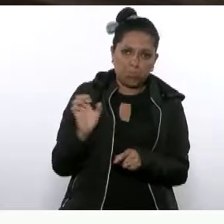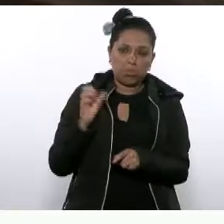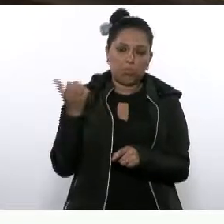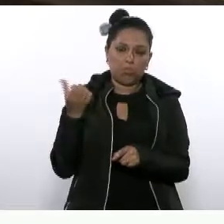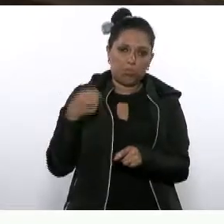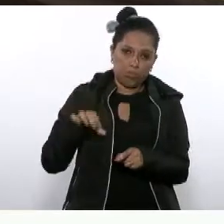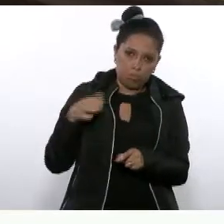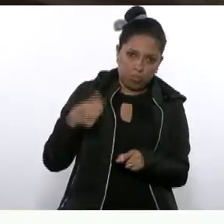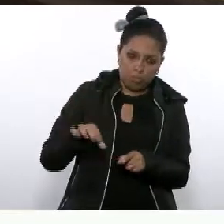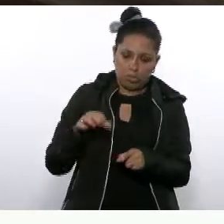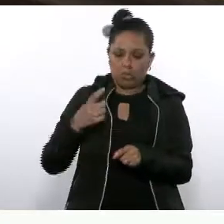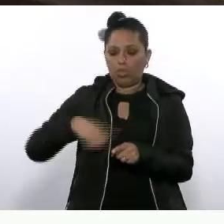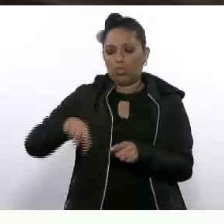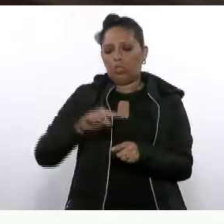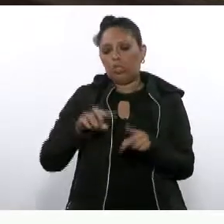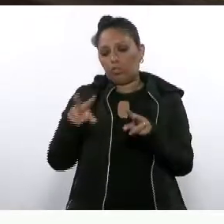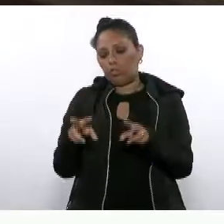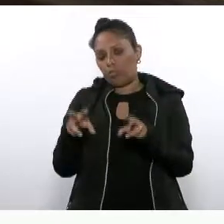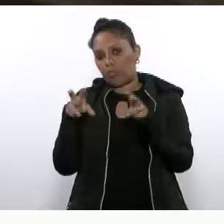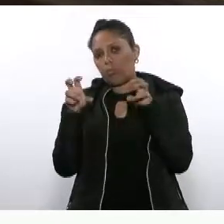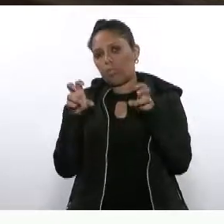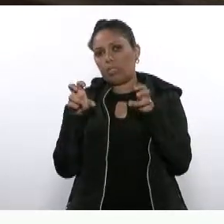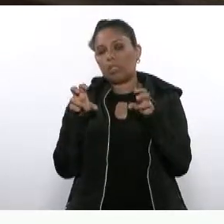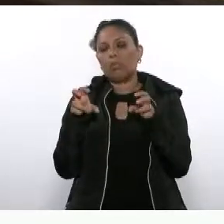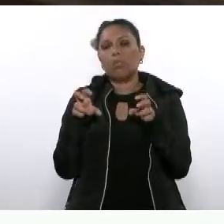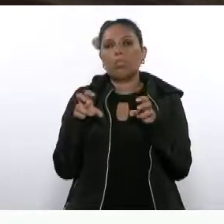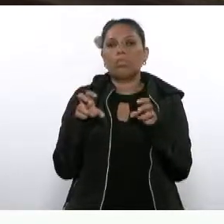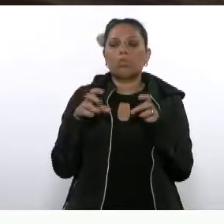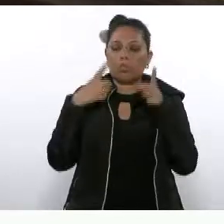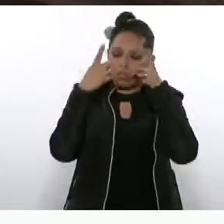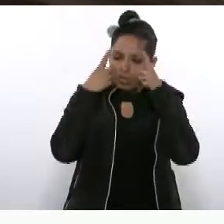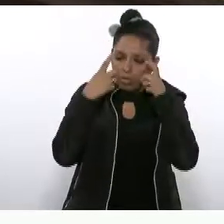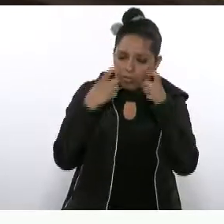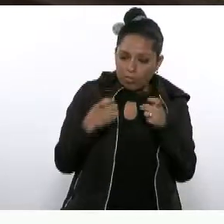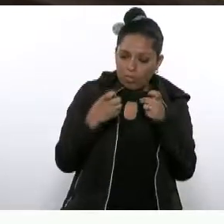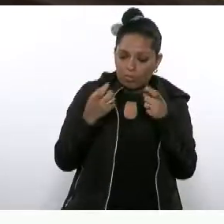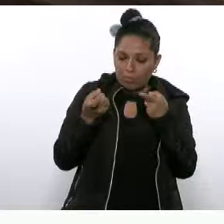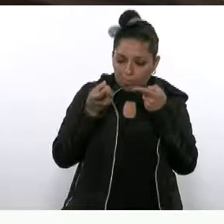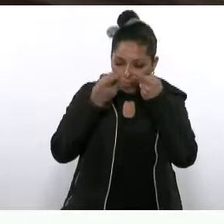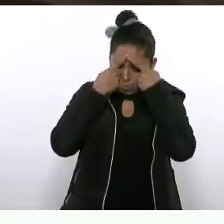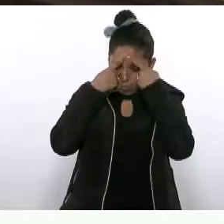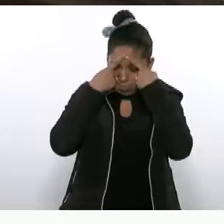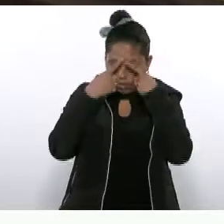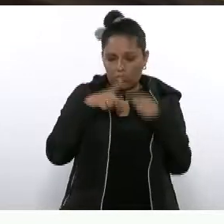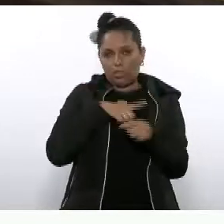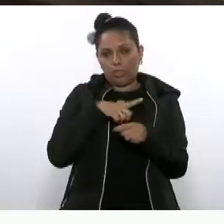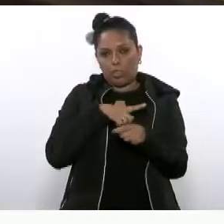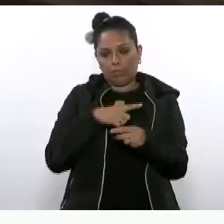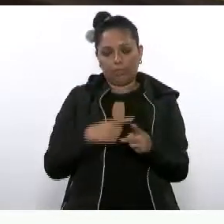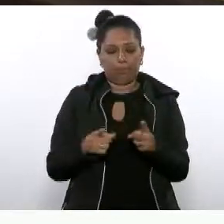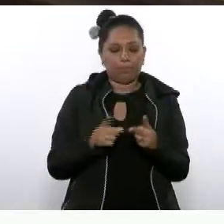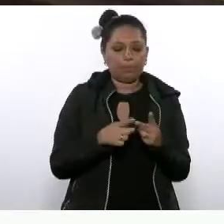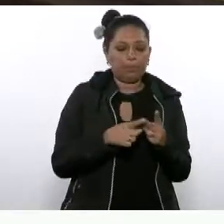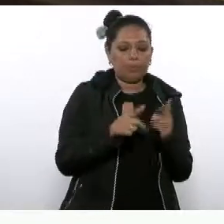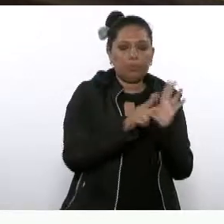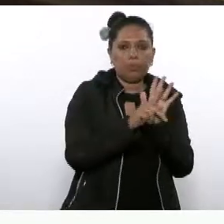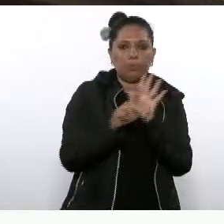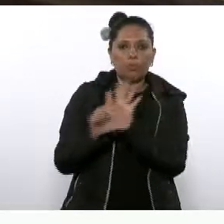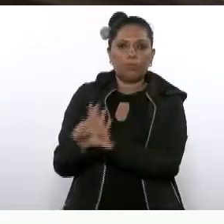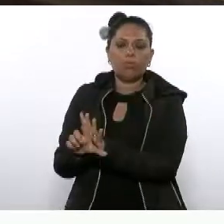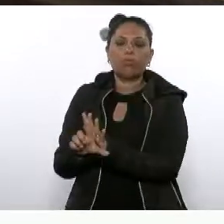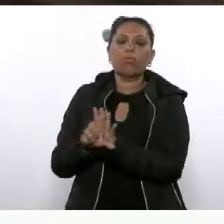casos, nós verificamos o retrato da violência psicológica. O segundo projeto de lei